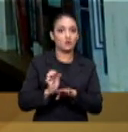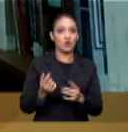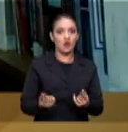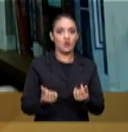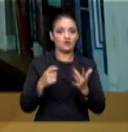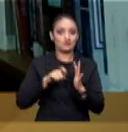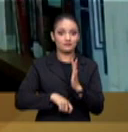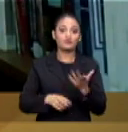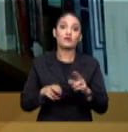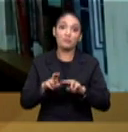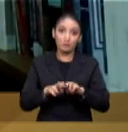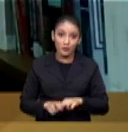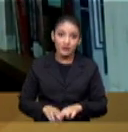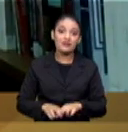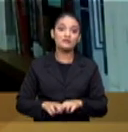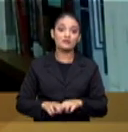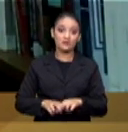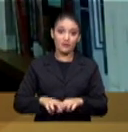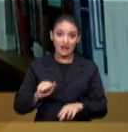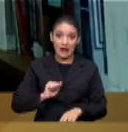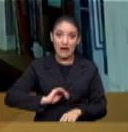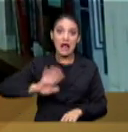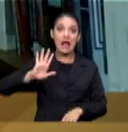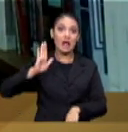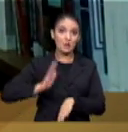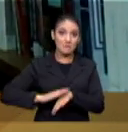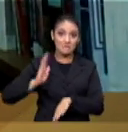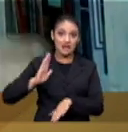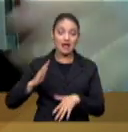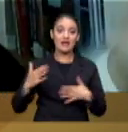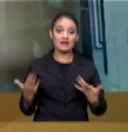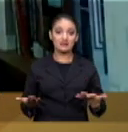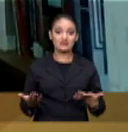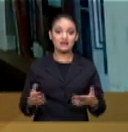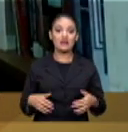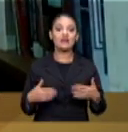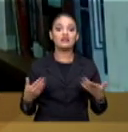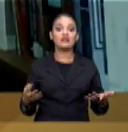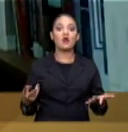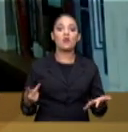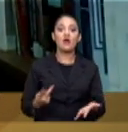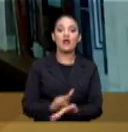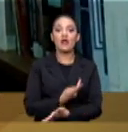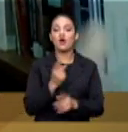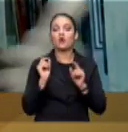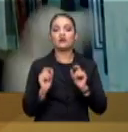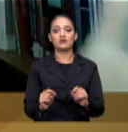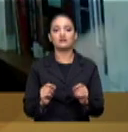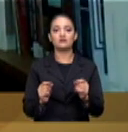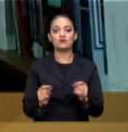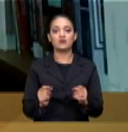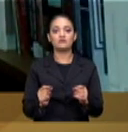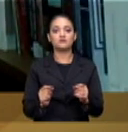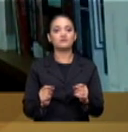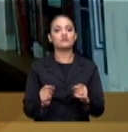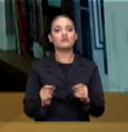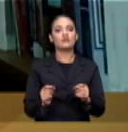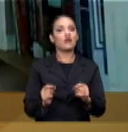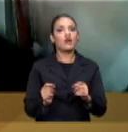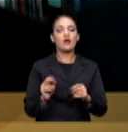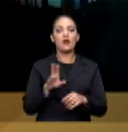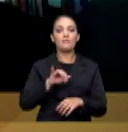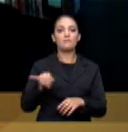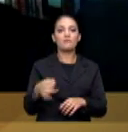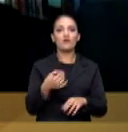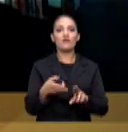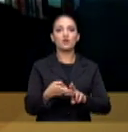Por isso fica ainda mais caro financiar a saúde no Brasil. É uma forma indireta de se contradizer o repasse, por exemplo, através do SUS,